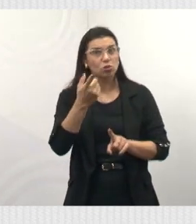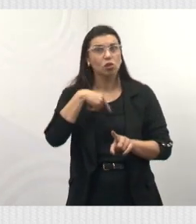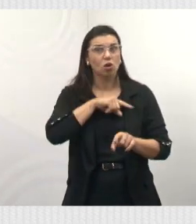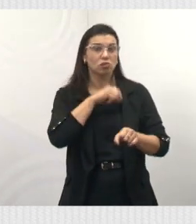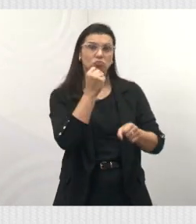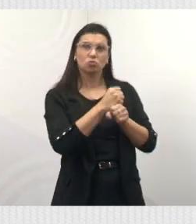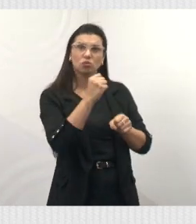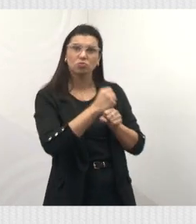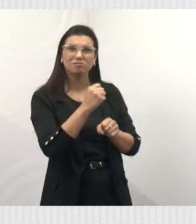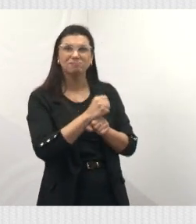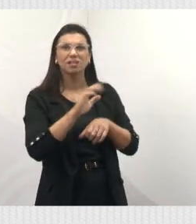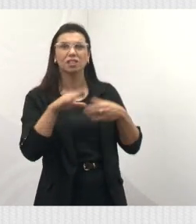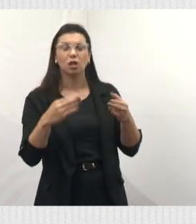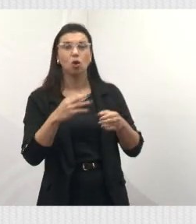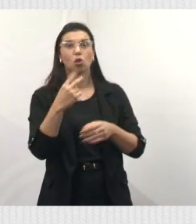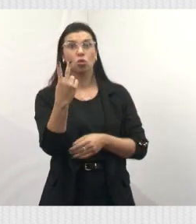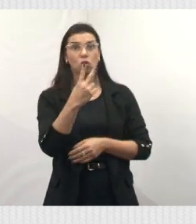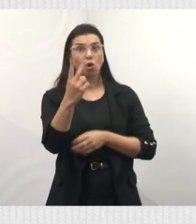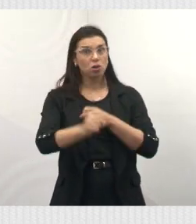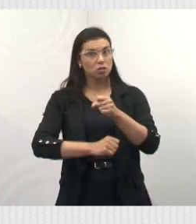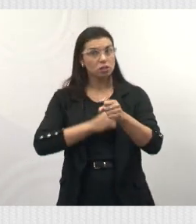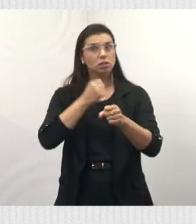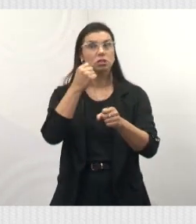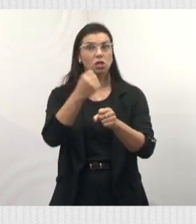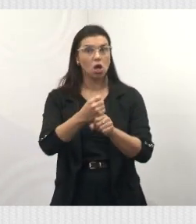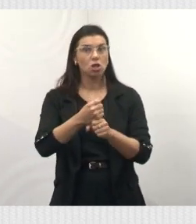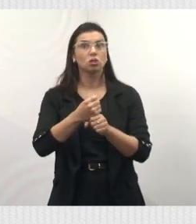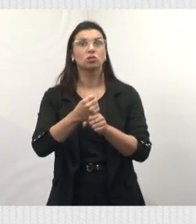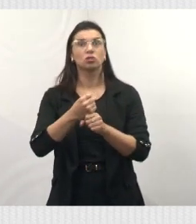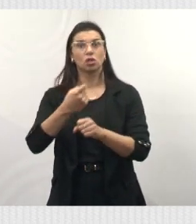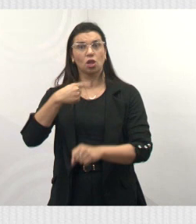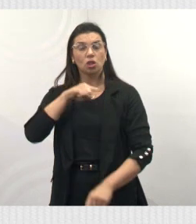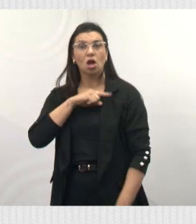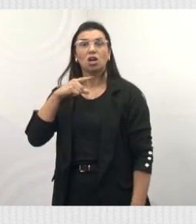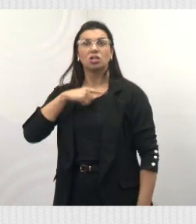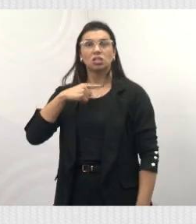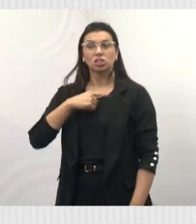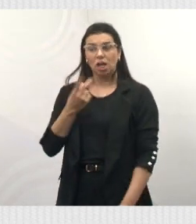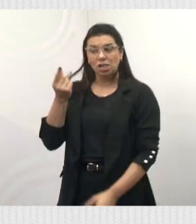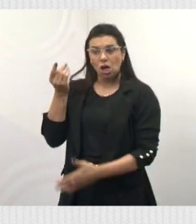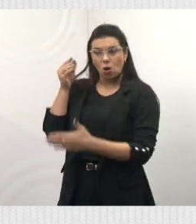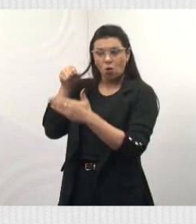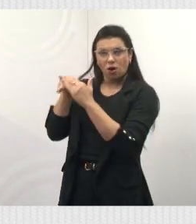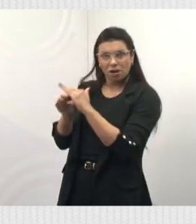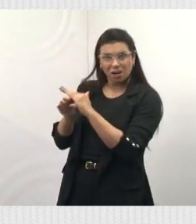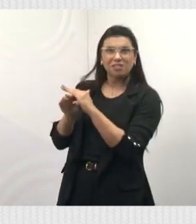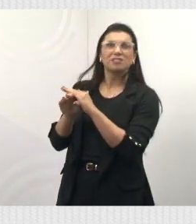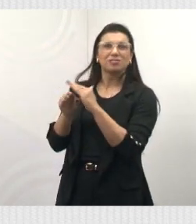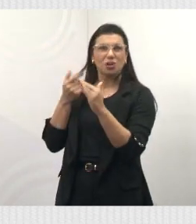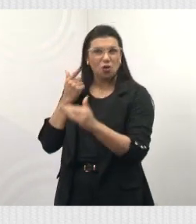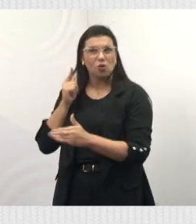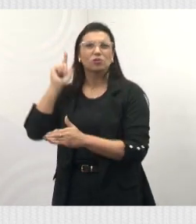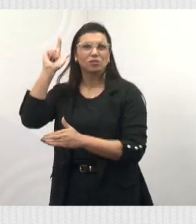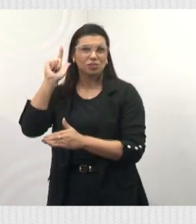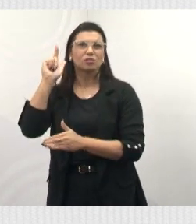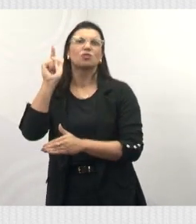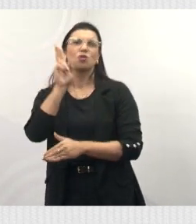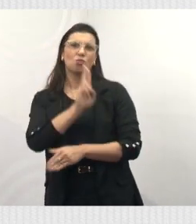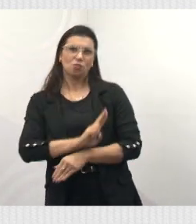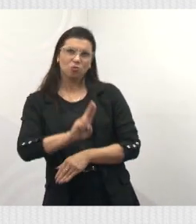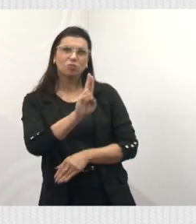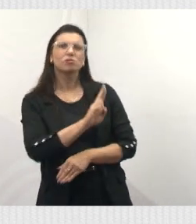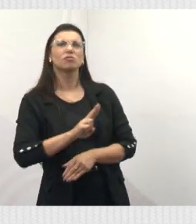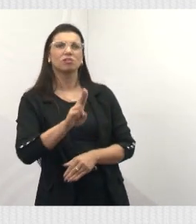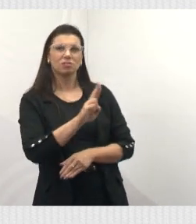nestes 2 anos, houve um volume de recursos considerável que não foi necessário gastar. E